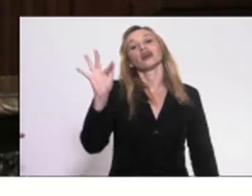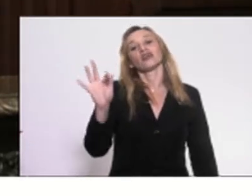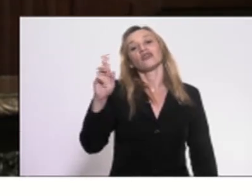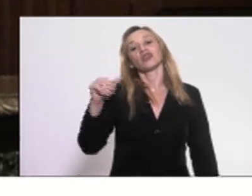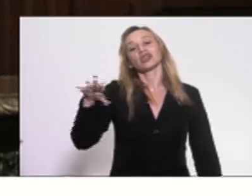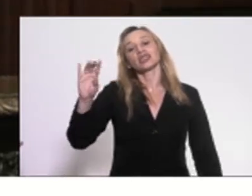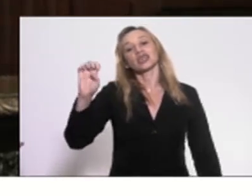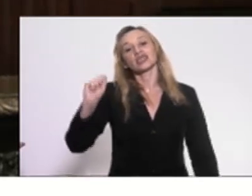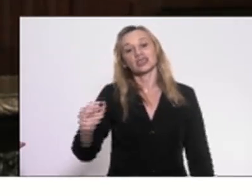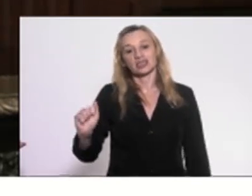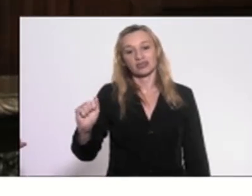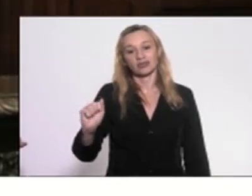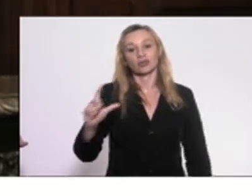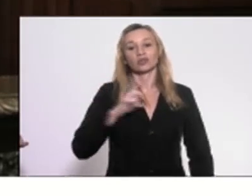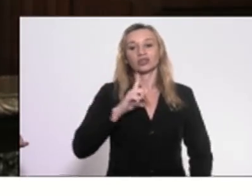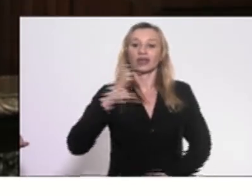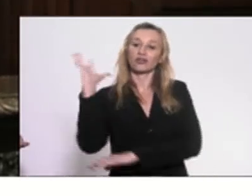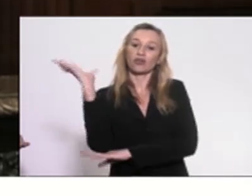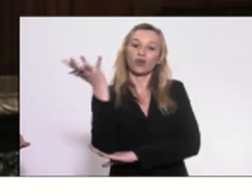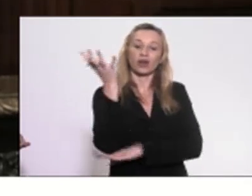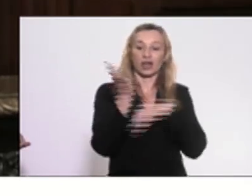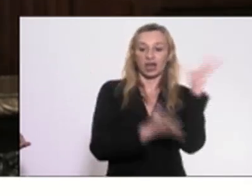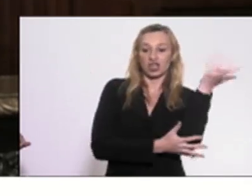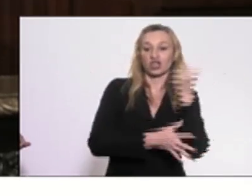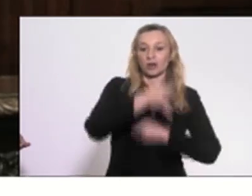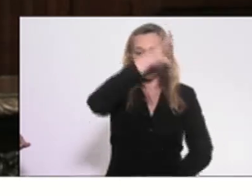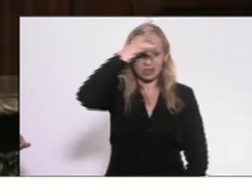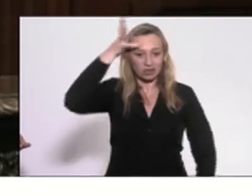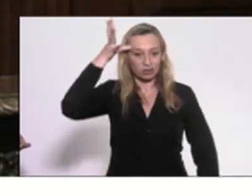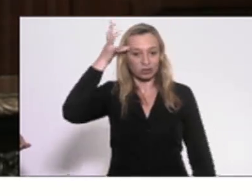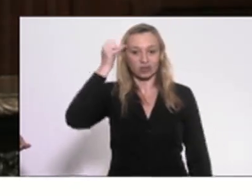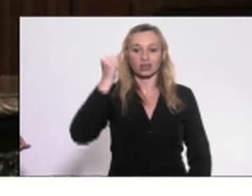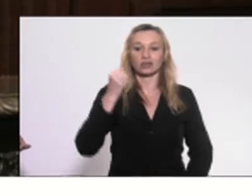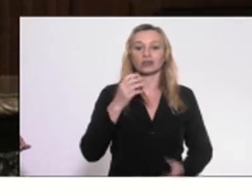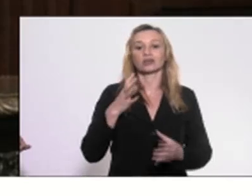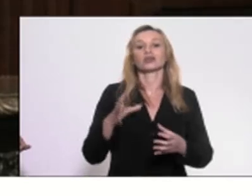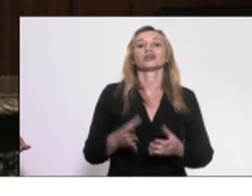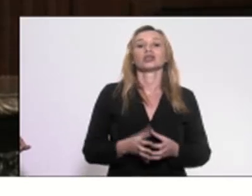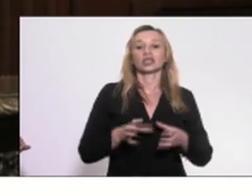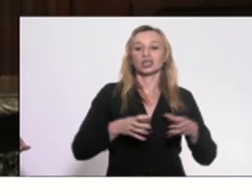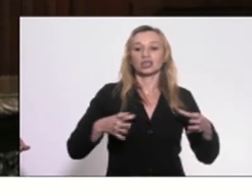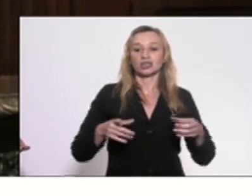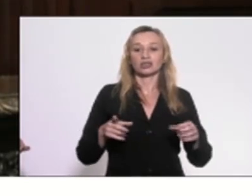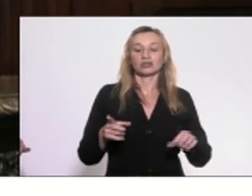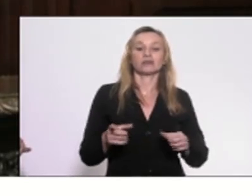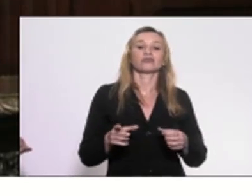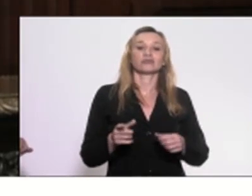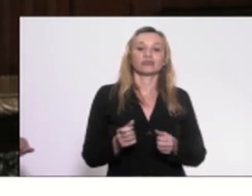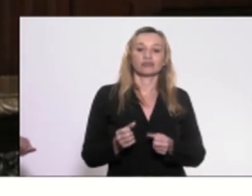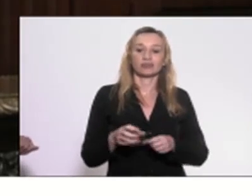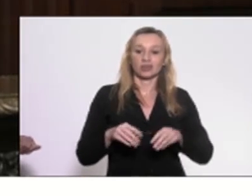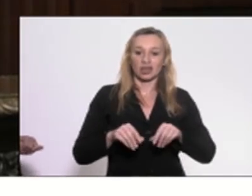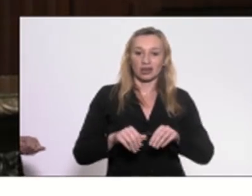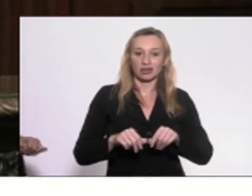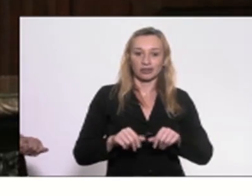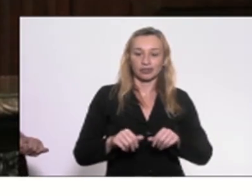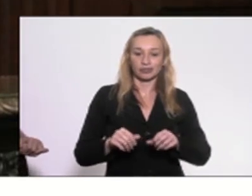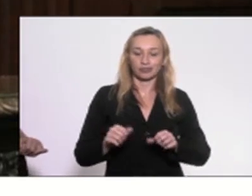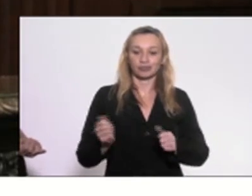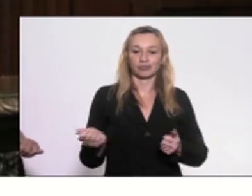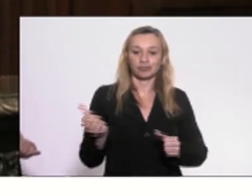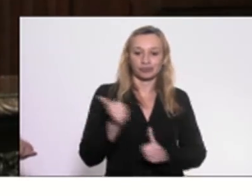floresta amazônica em grande quantidade. Então é necessário esse equilíbrio, né? A